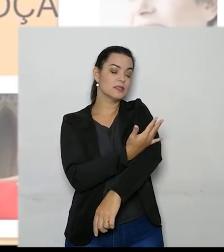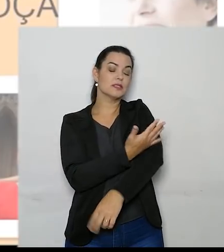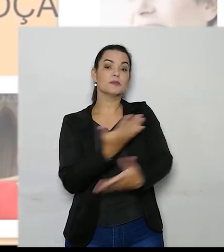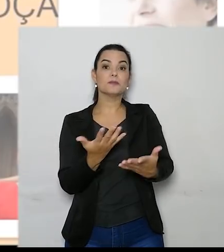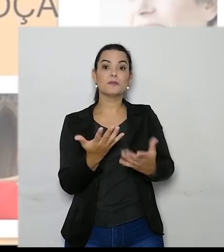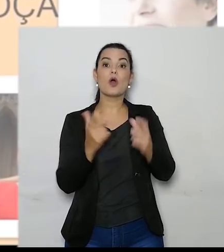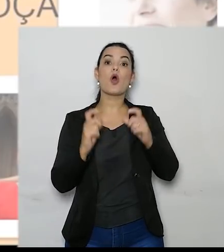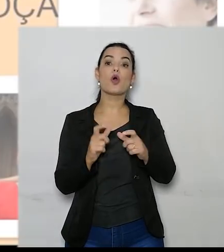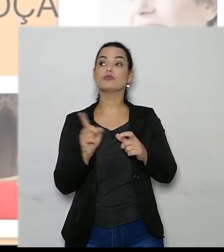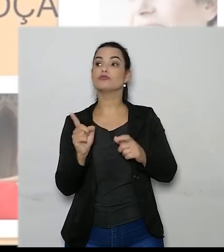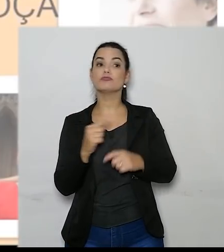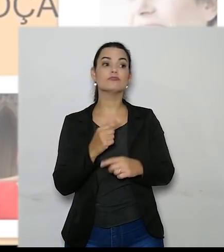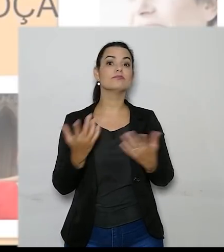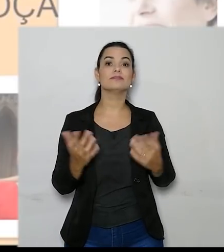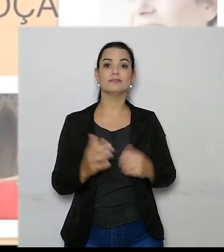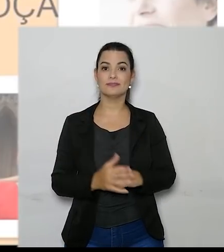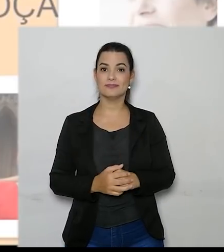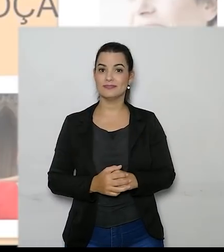Para onde nós vamos?